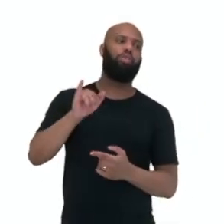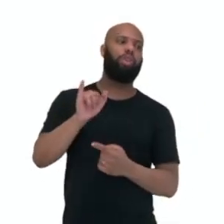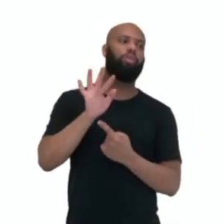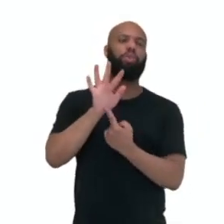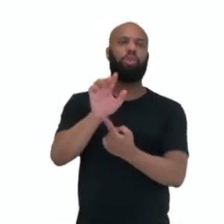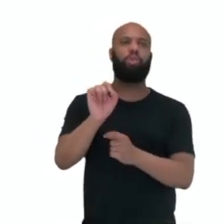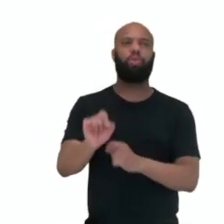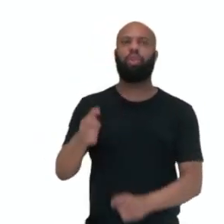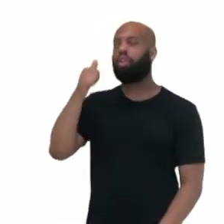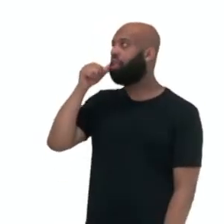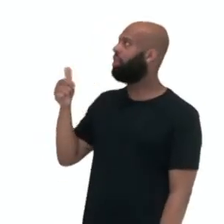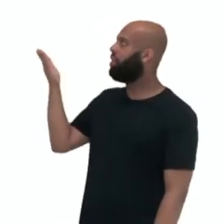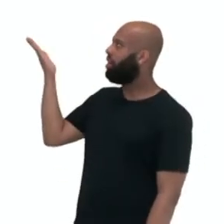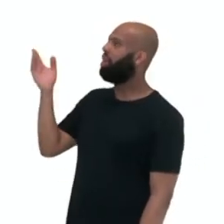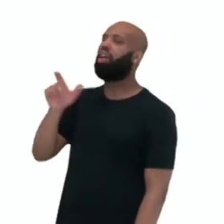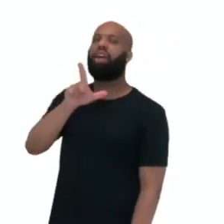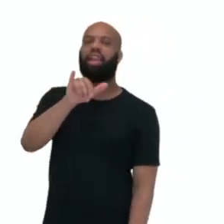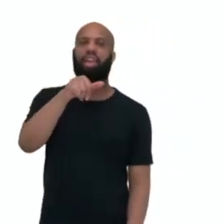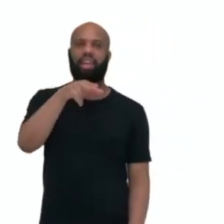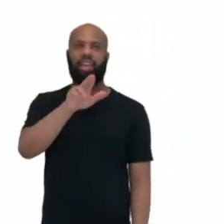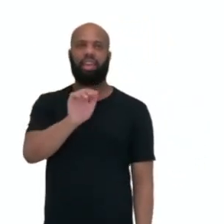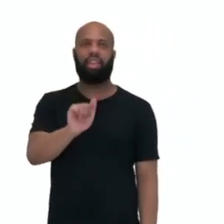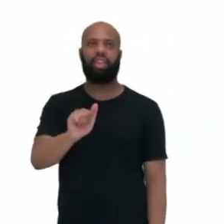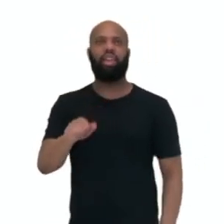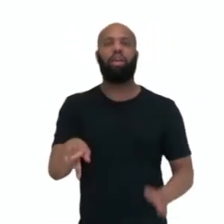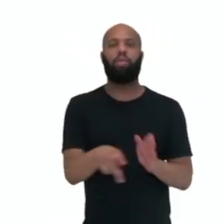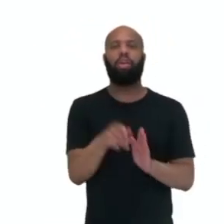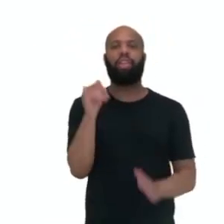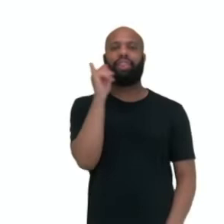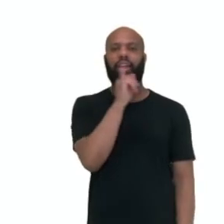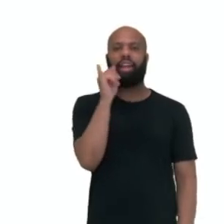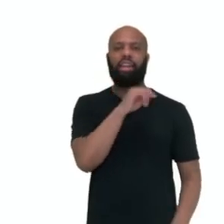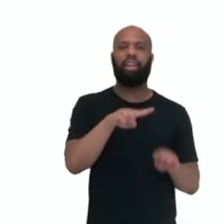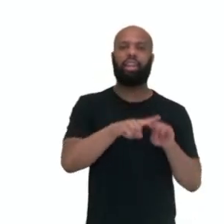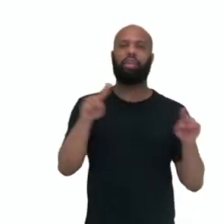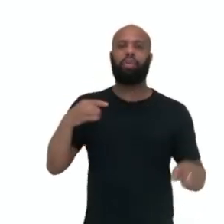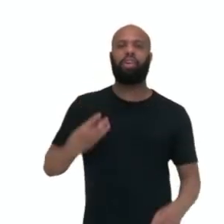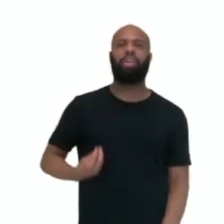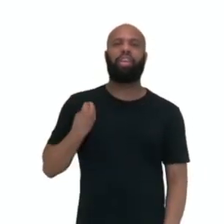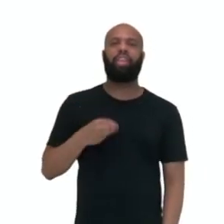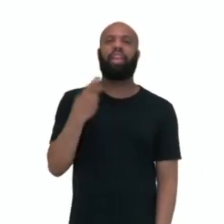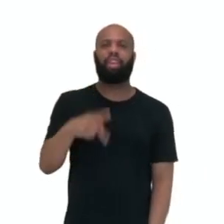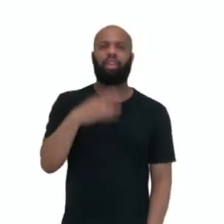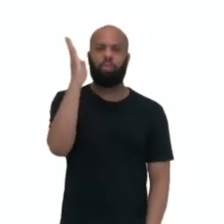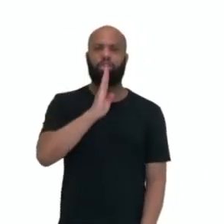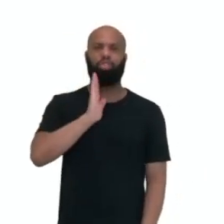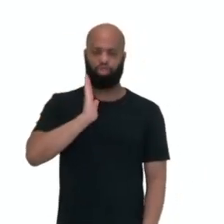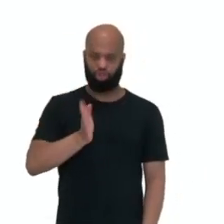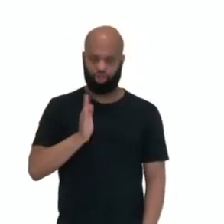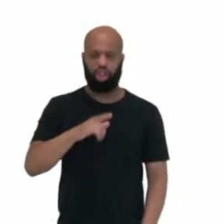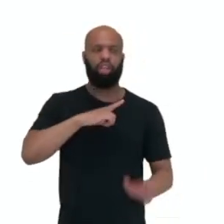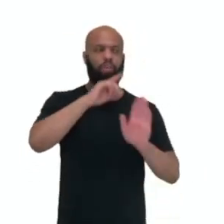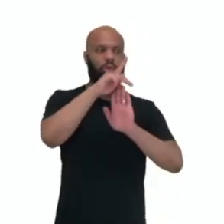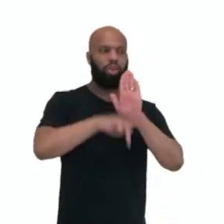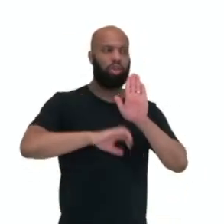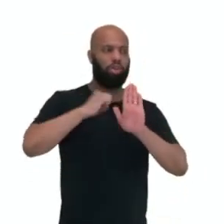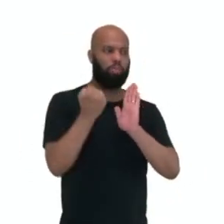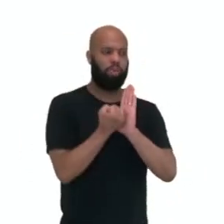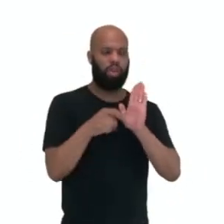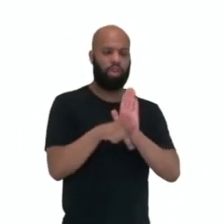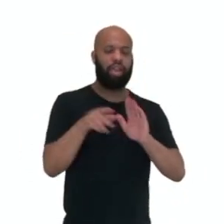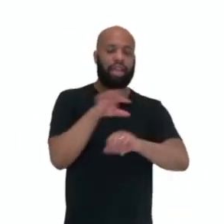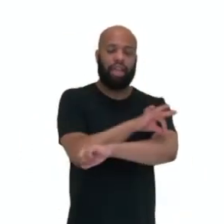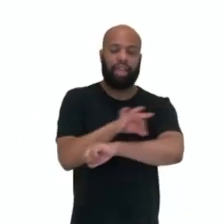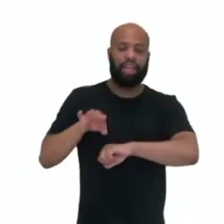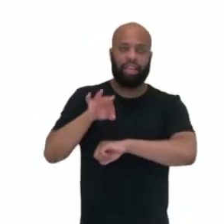Bobardi, que é uma italiana naturalizada brasileira, e ela é reconhecida por vários projetos que marcam a história da nossa arquitetura. Entre